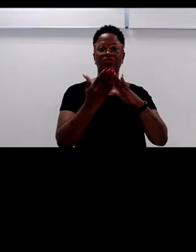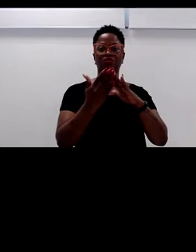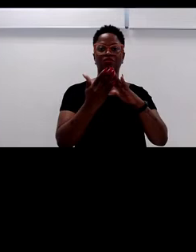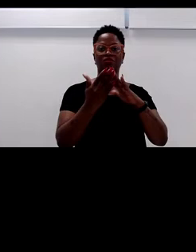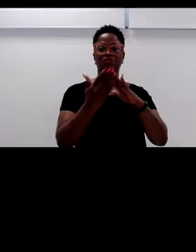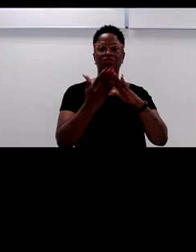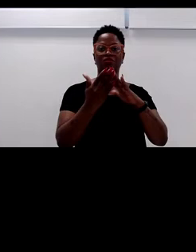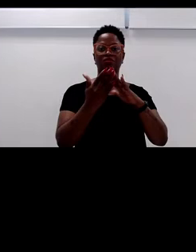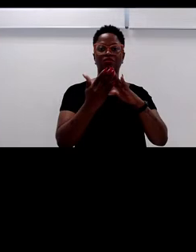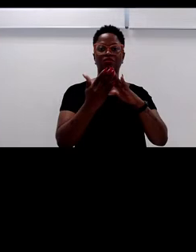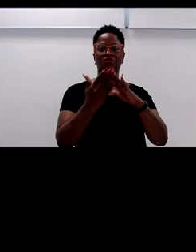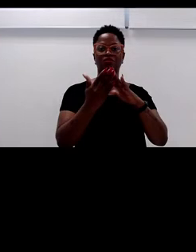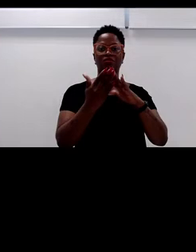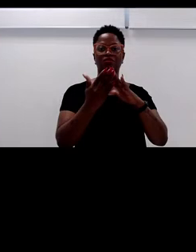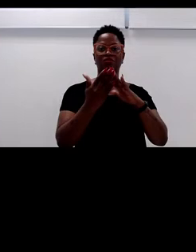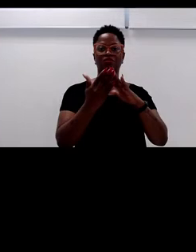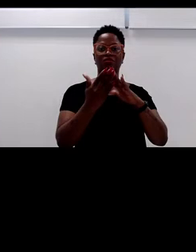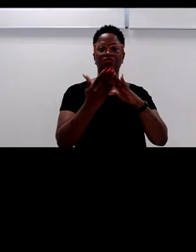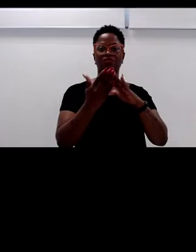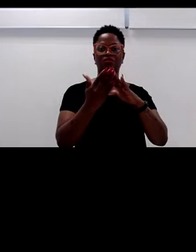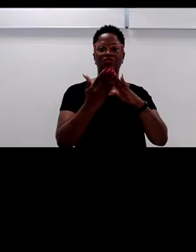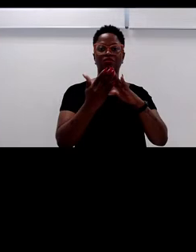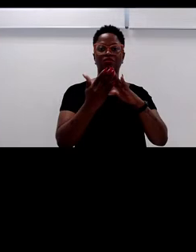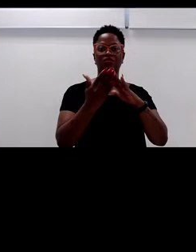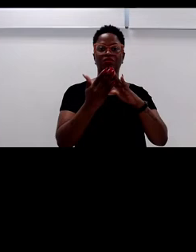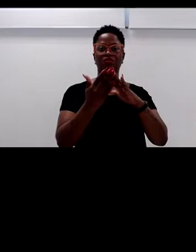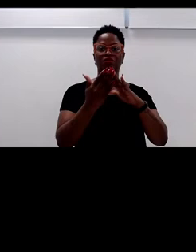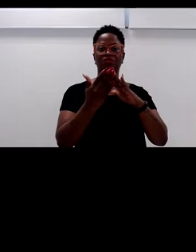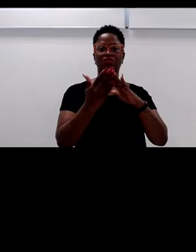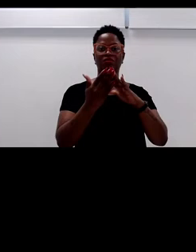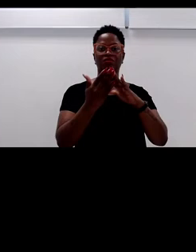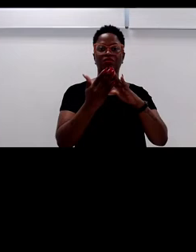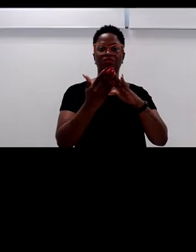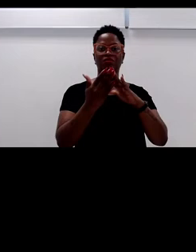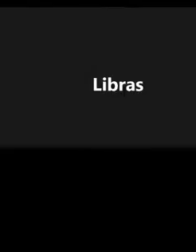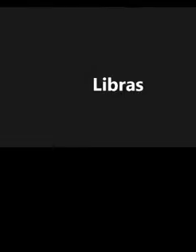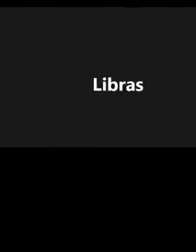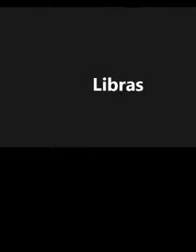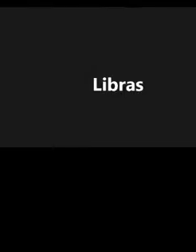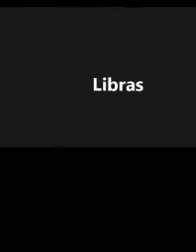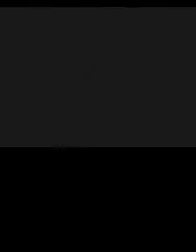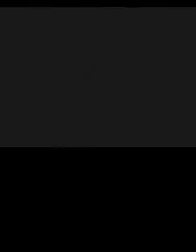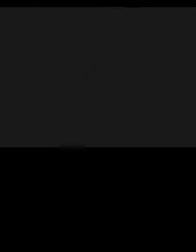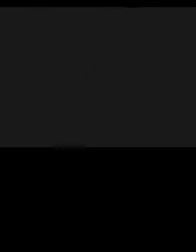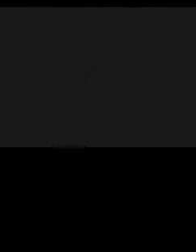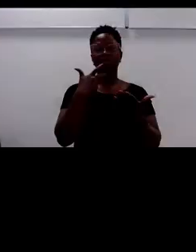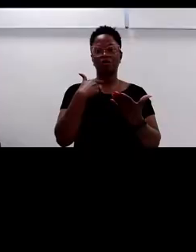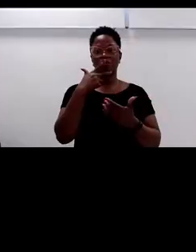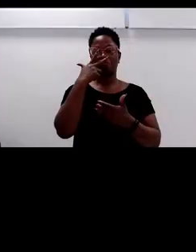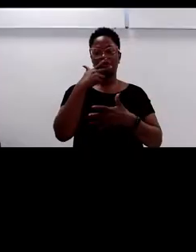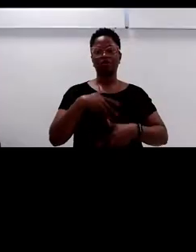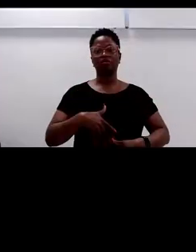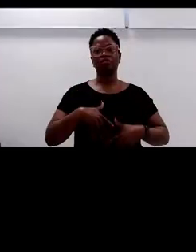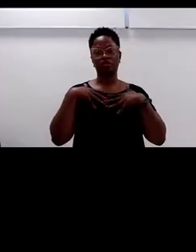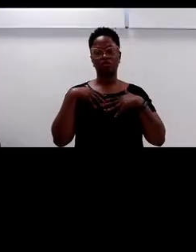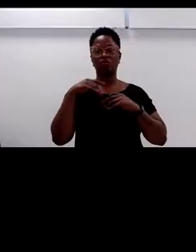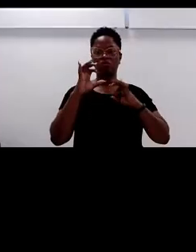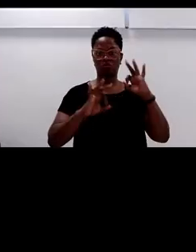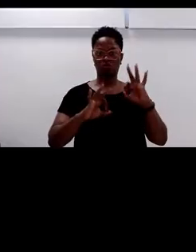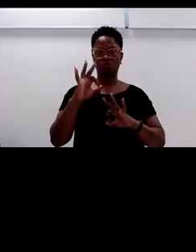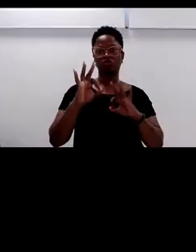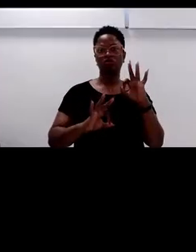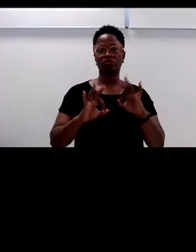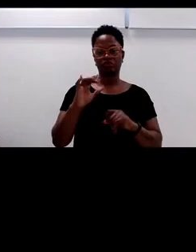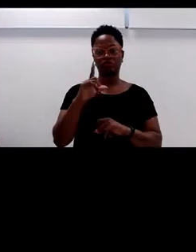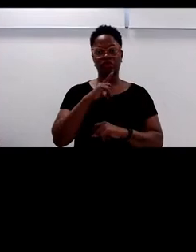né, desse trabalho é muito duradoura, isso me deixa muito satisfeita. Esse projeto ter vindo para cá,